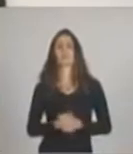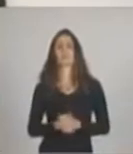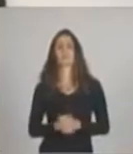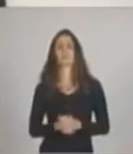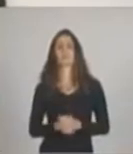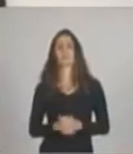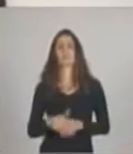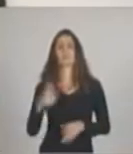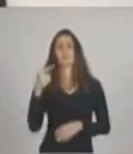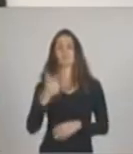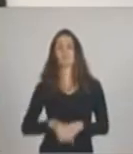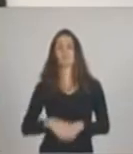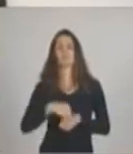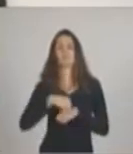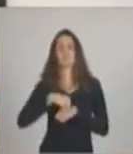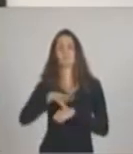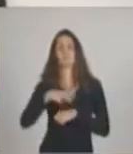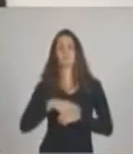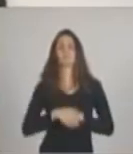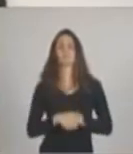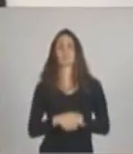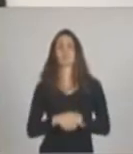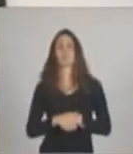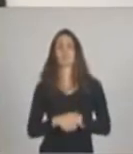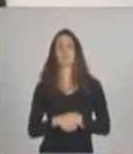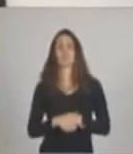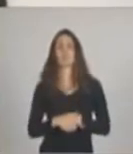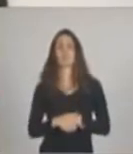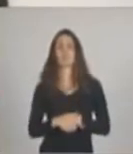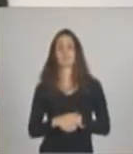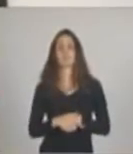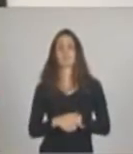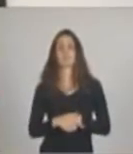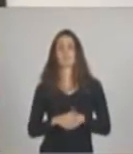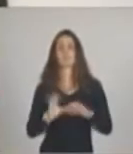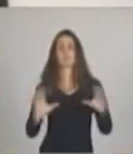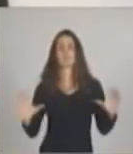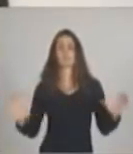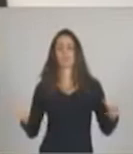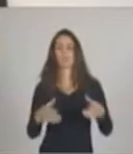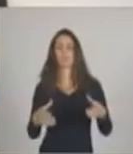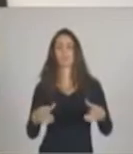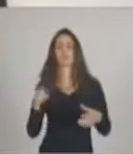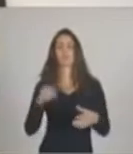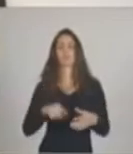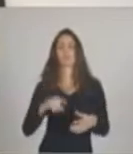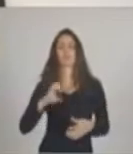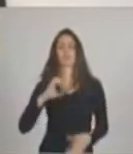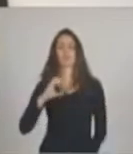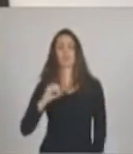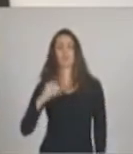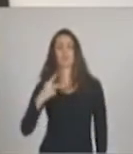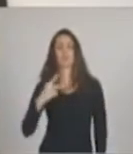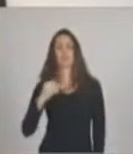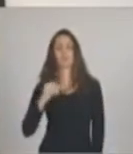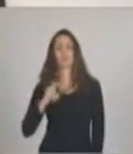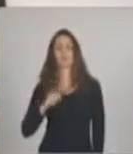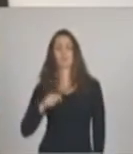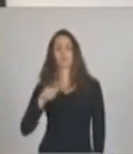mais uma vez, eu queria dizer que a comunidade de Ecoporanga